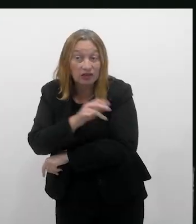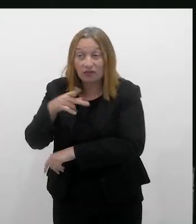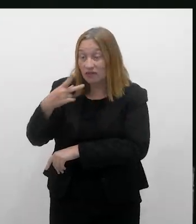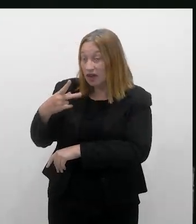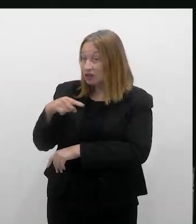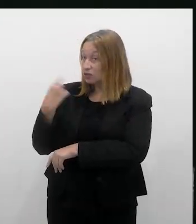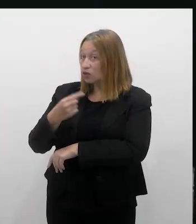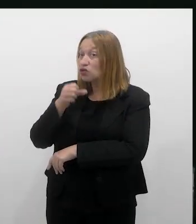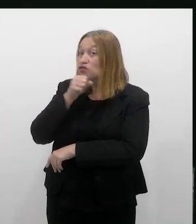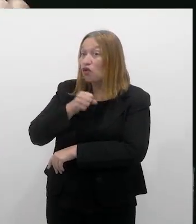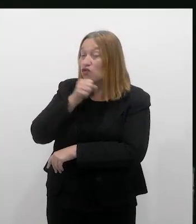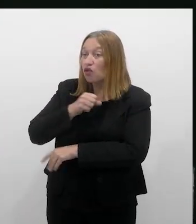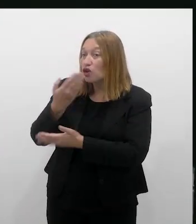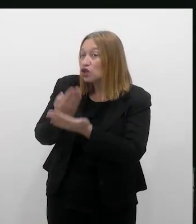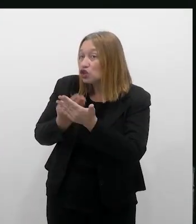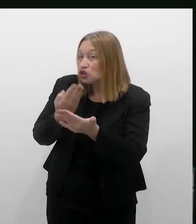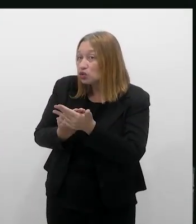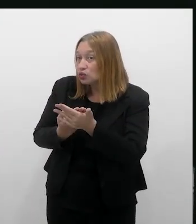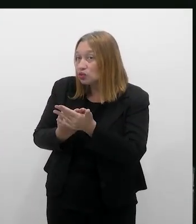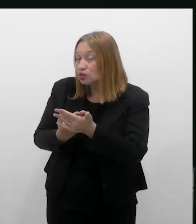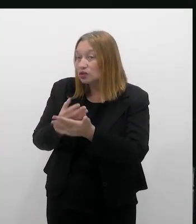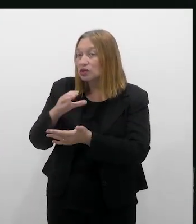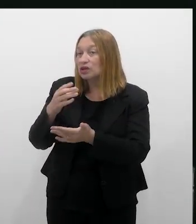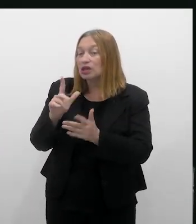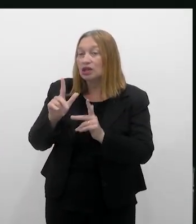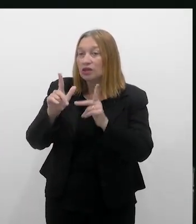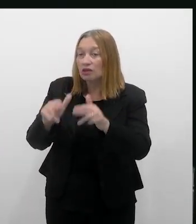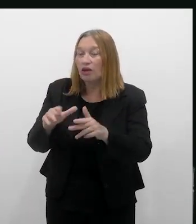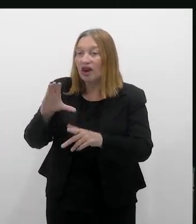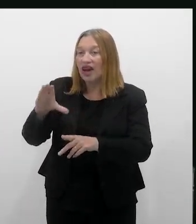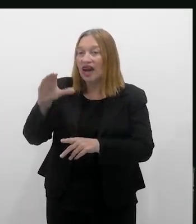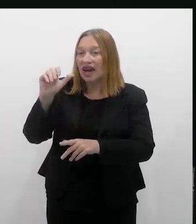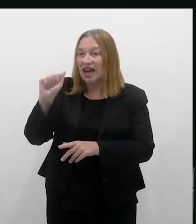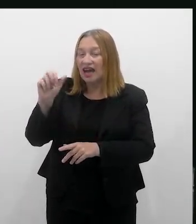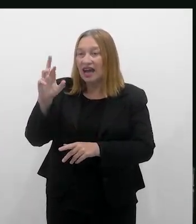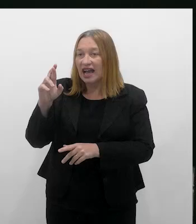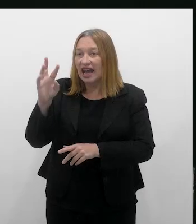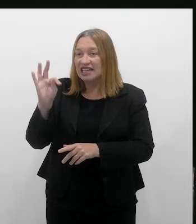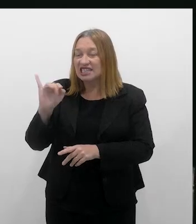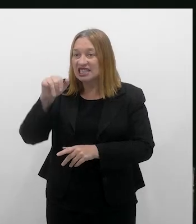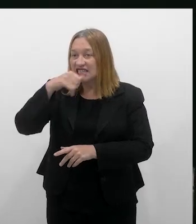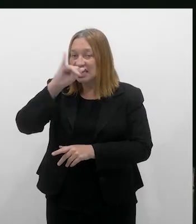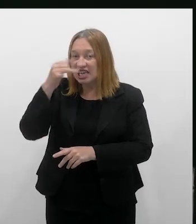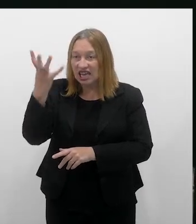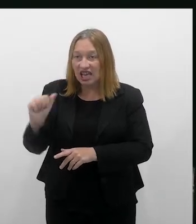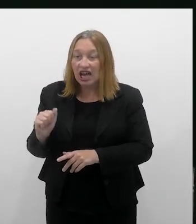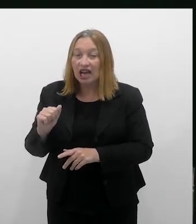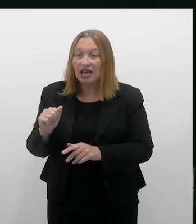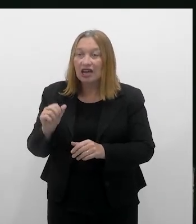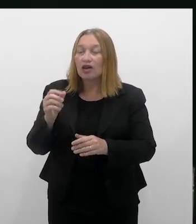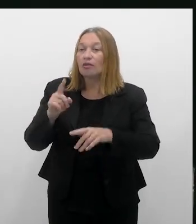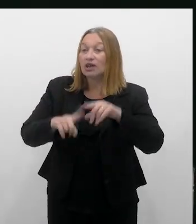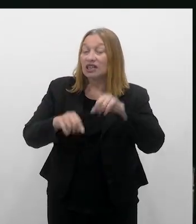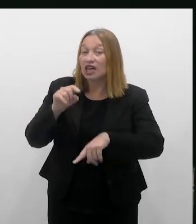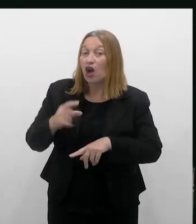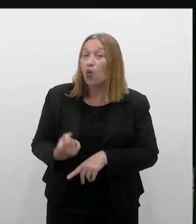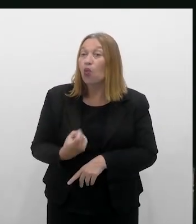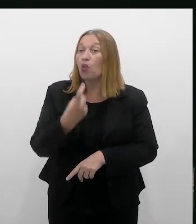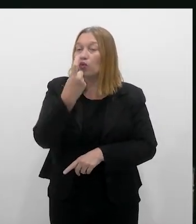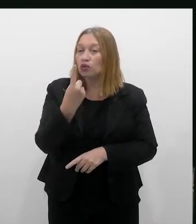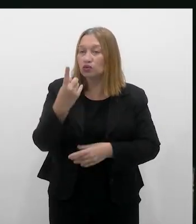Janeiro, como diziam os nossos avós, estudam na mesma cartilha, porque é um material único de